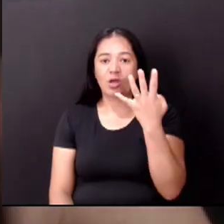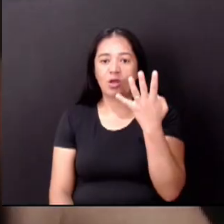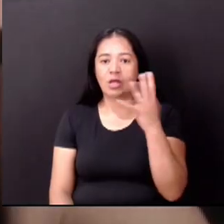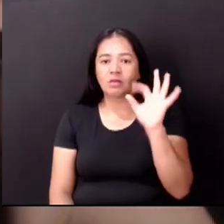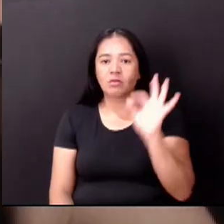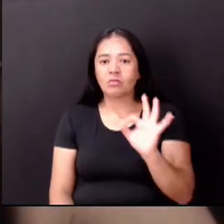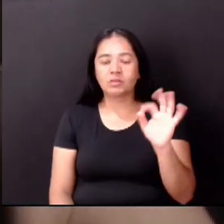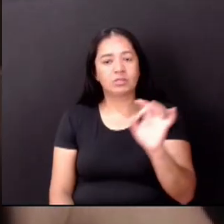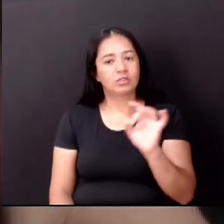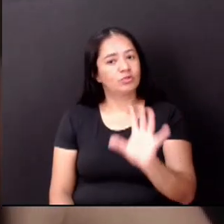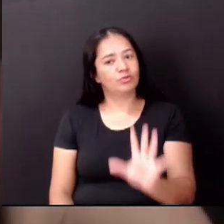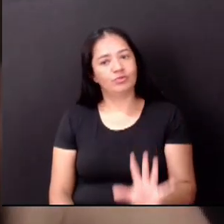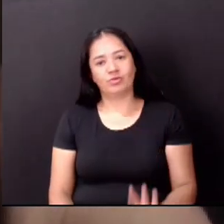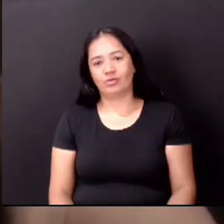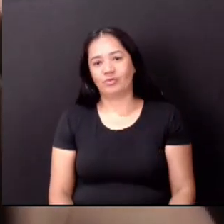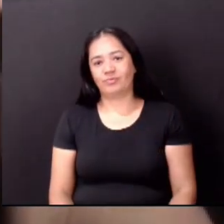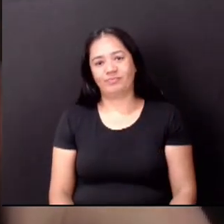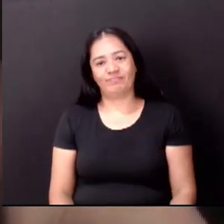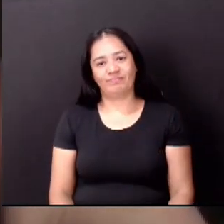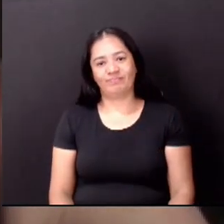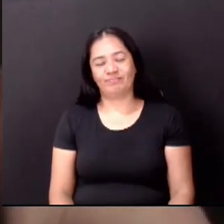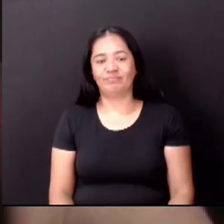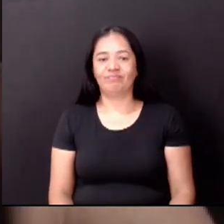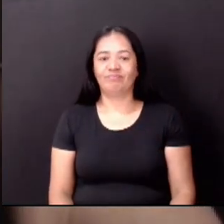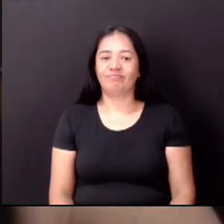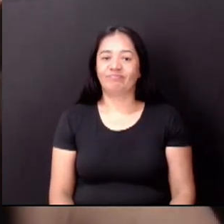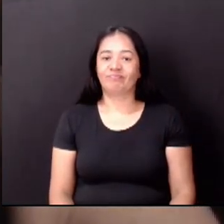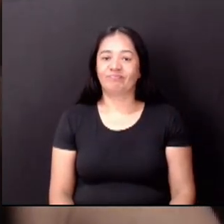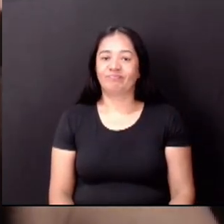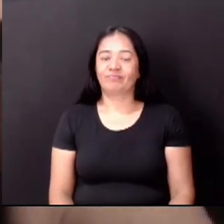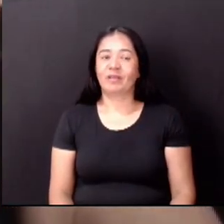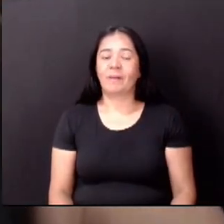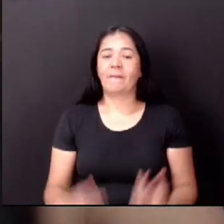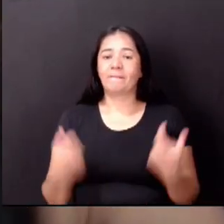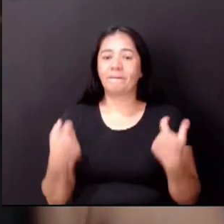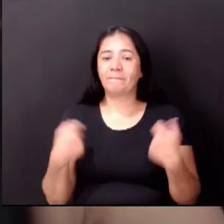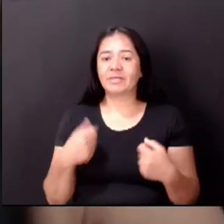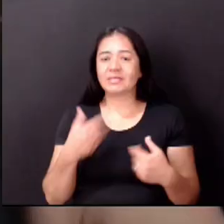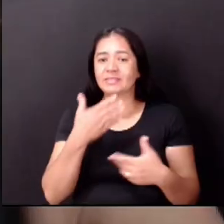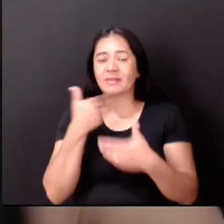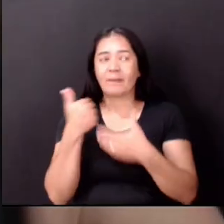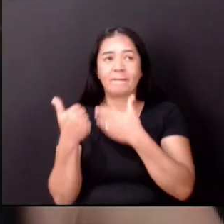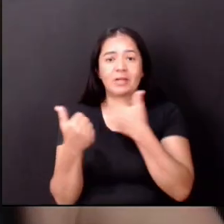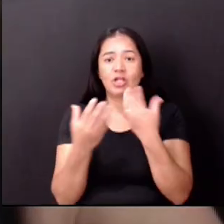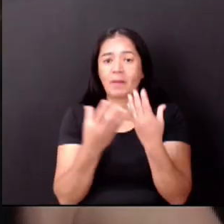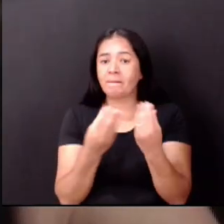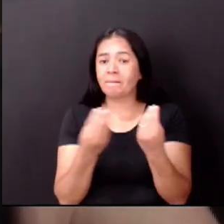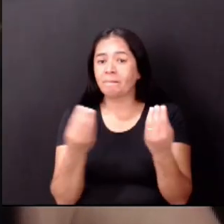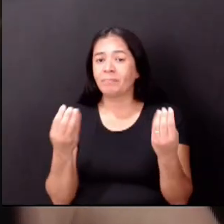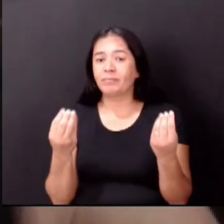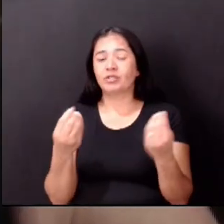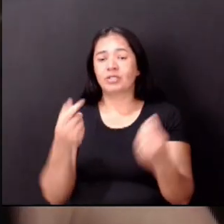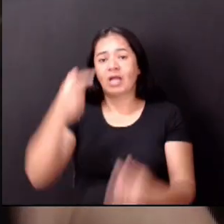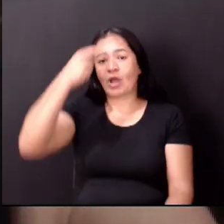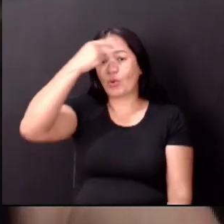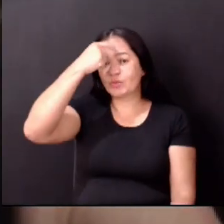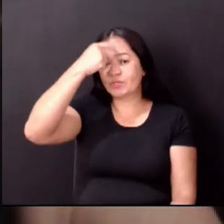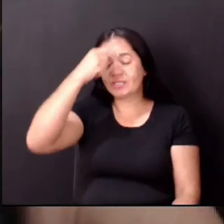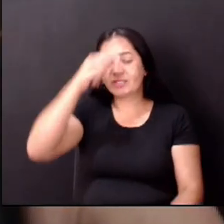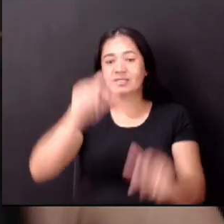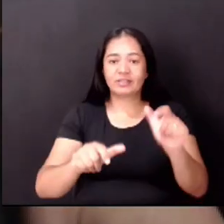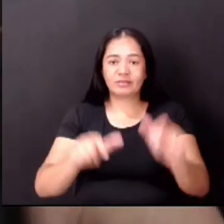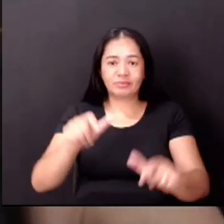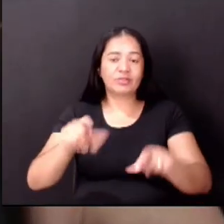apenas. Então, quer dizer, tem muito que melhorar, a consciência das pessoas ainda em relação a isso,